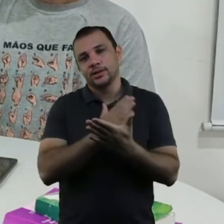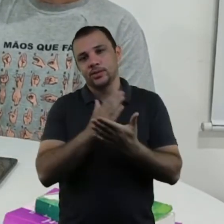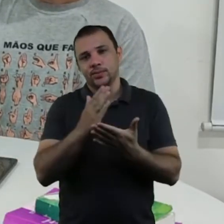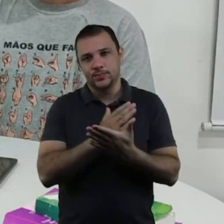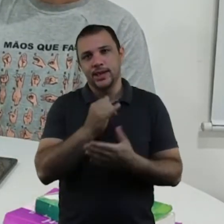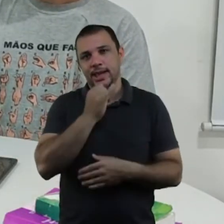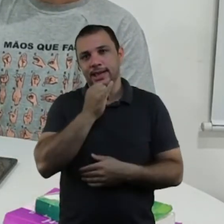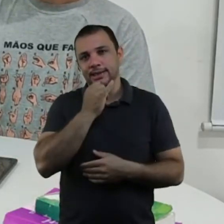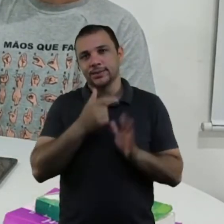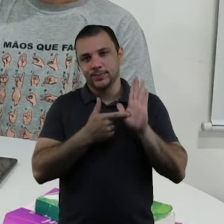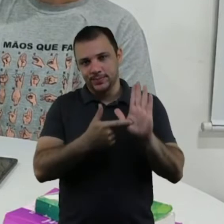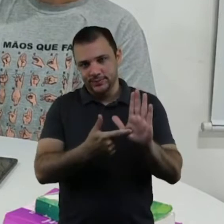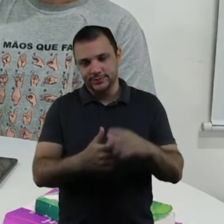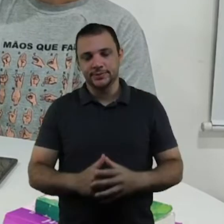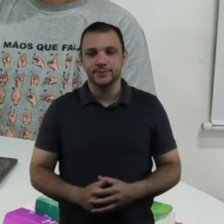pequena demonstração.